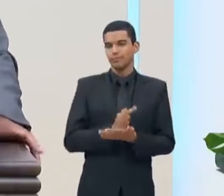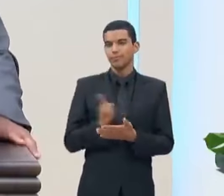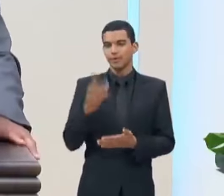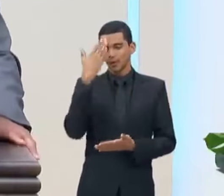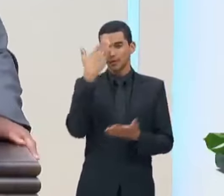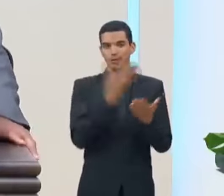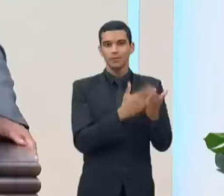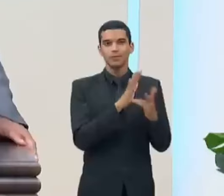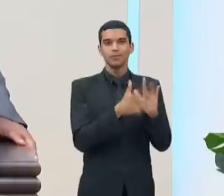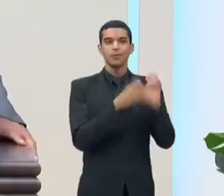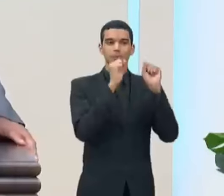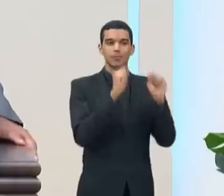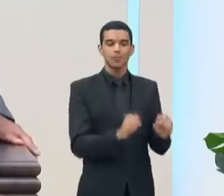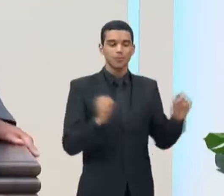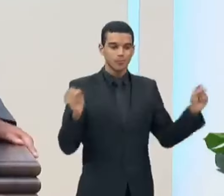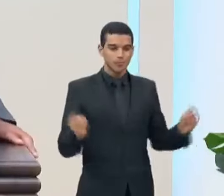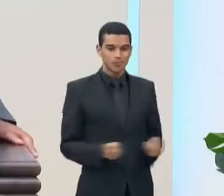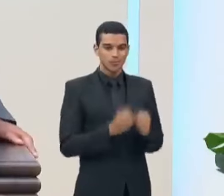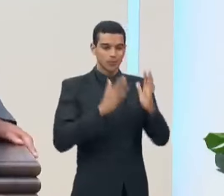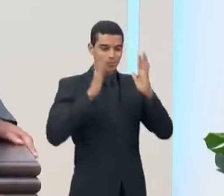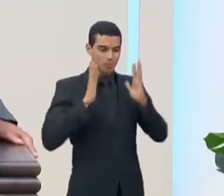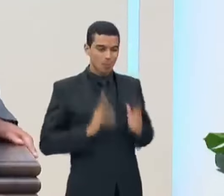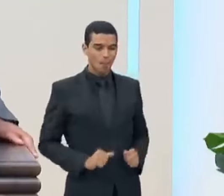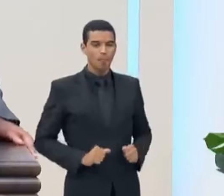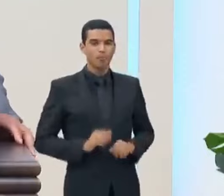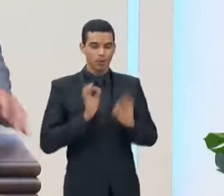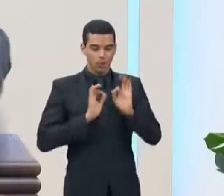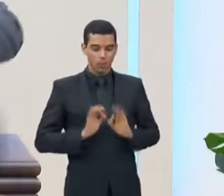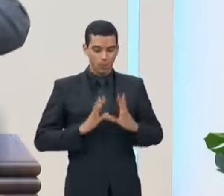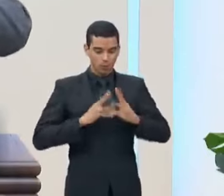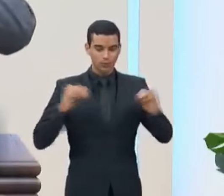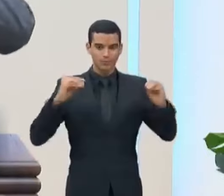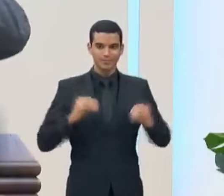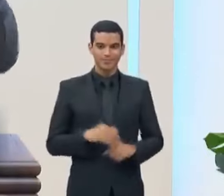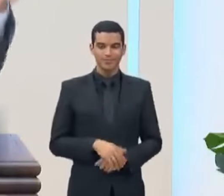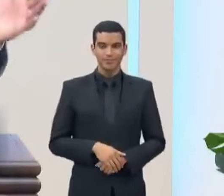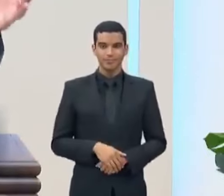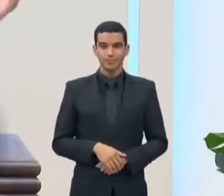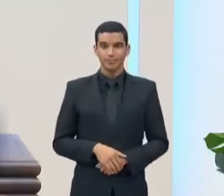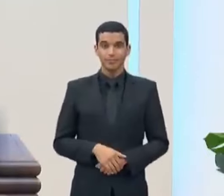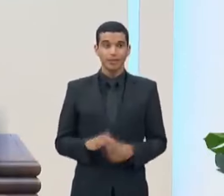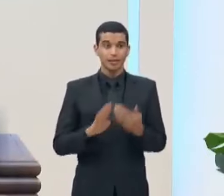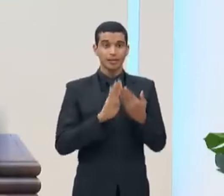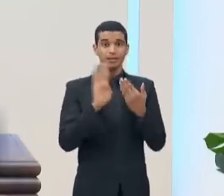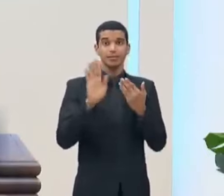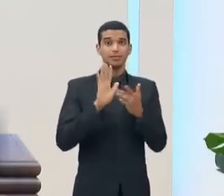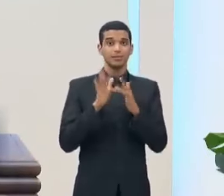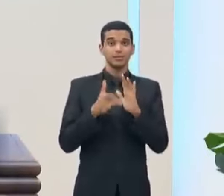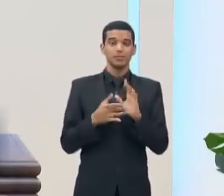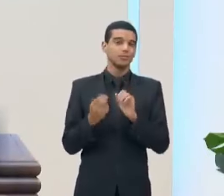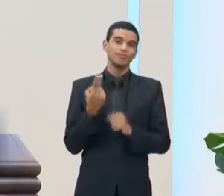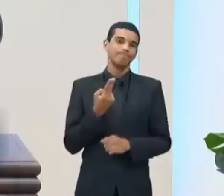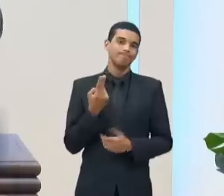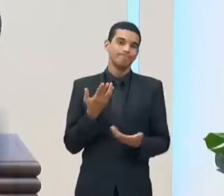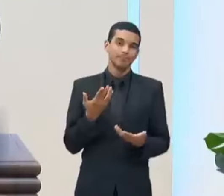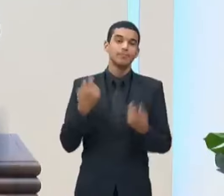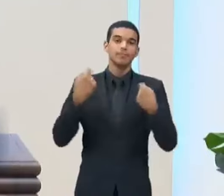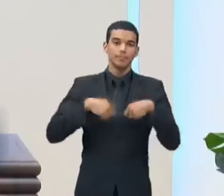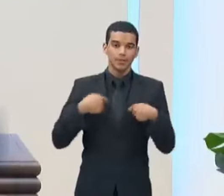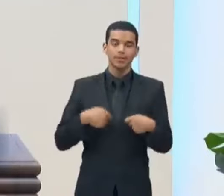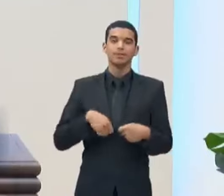Jesus é poderoso para curar a sua lepra. Sem Jesus não dá, glória a Deus. Tem que